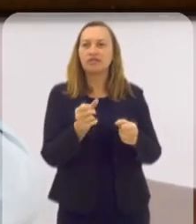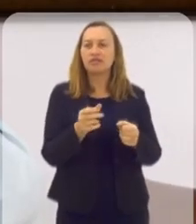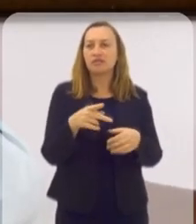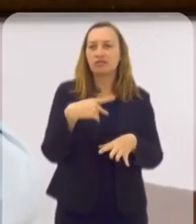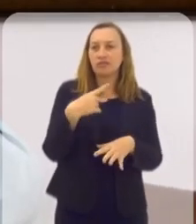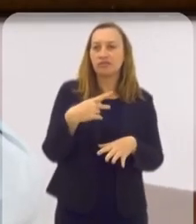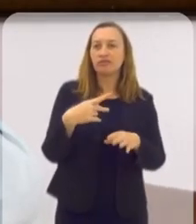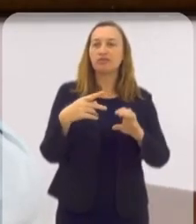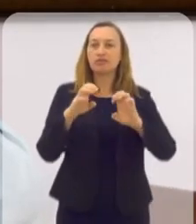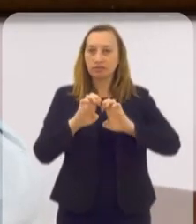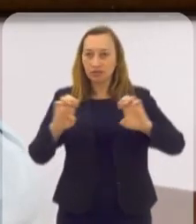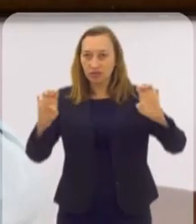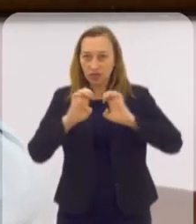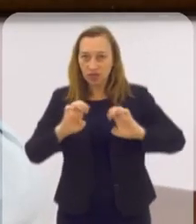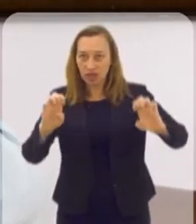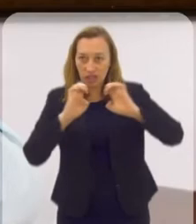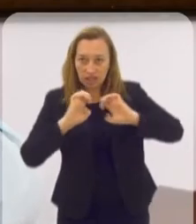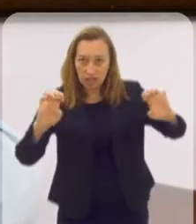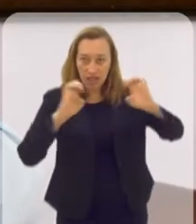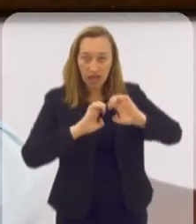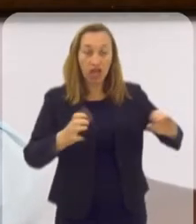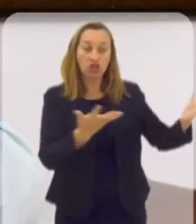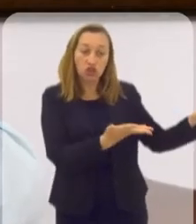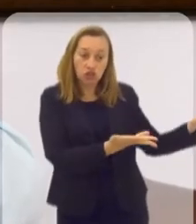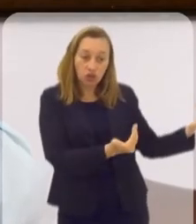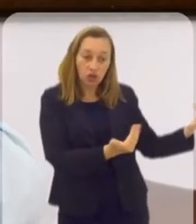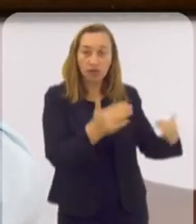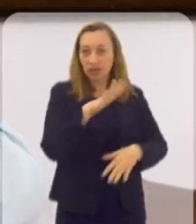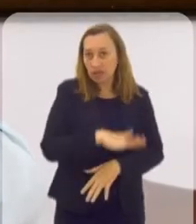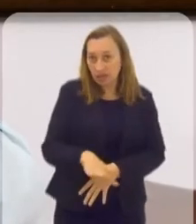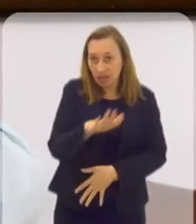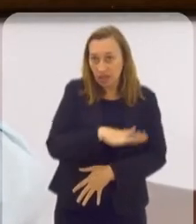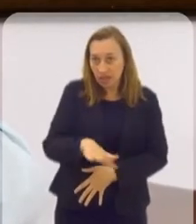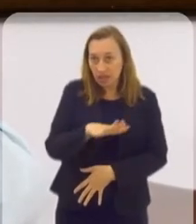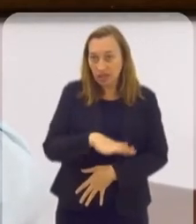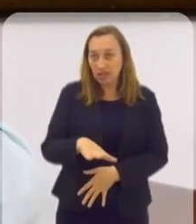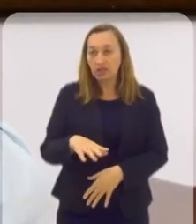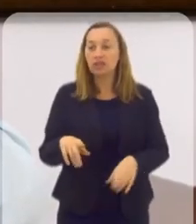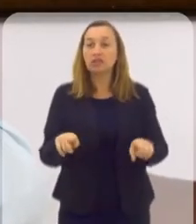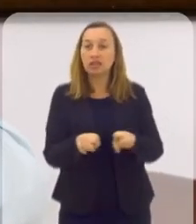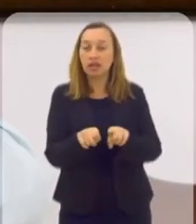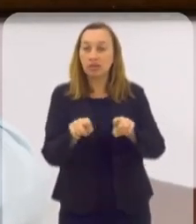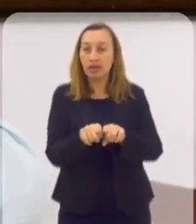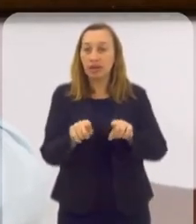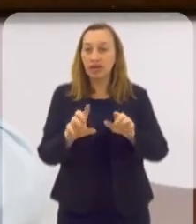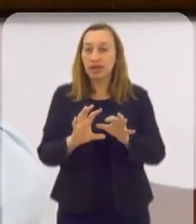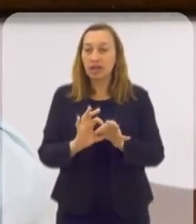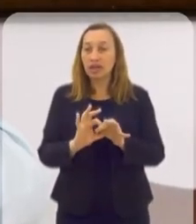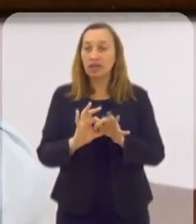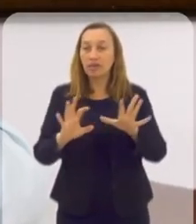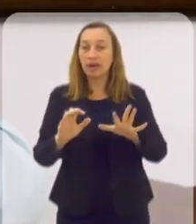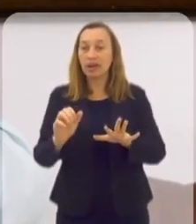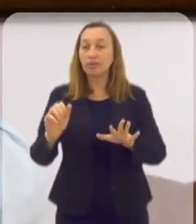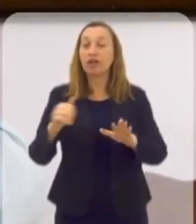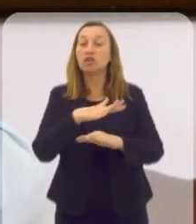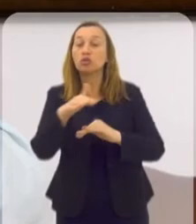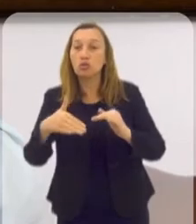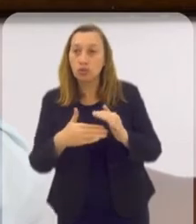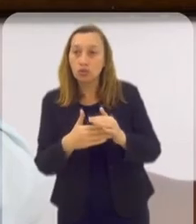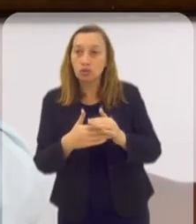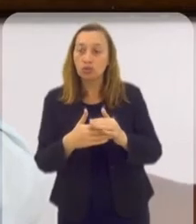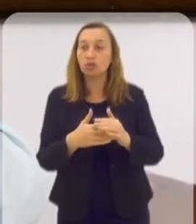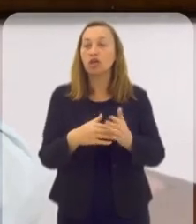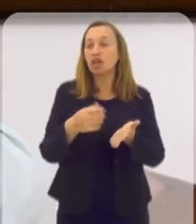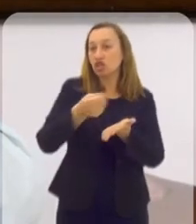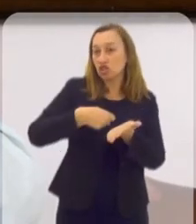a gente chama de evangelização de jovens e crianças, onde também é aberto ao público em geral, é